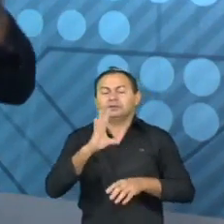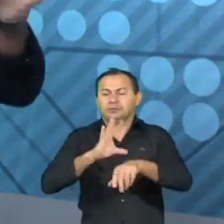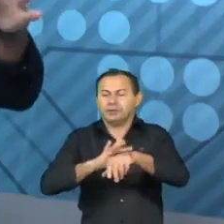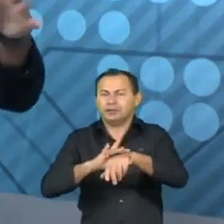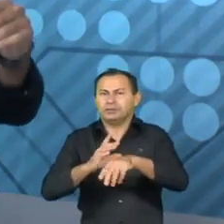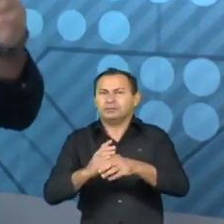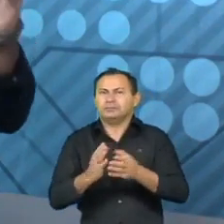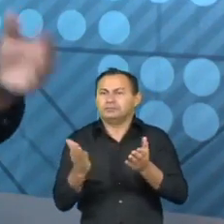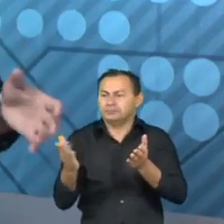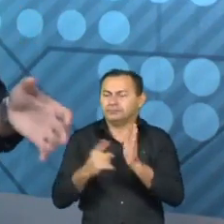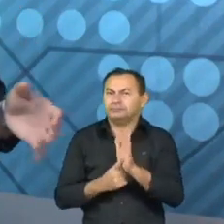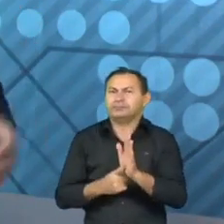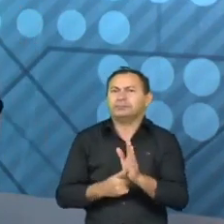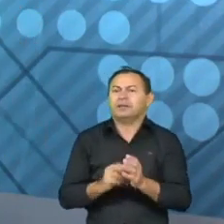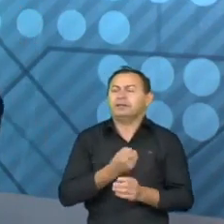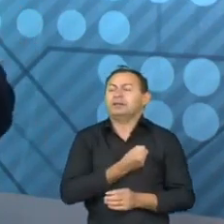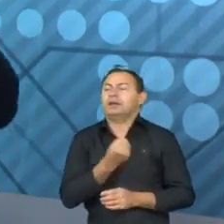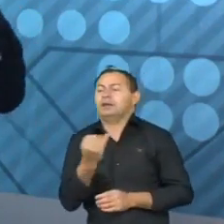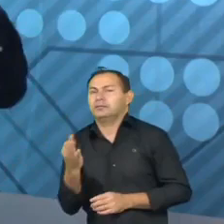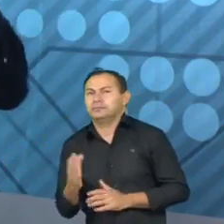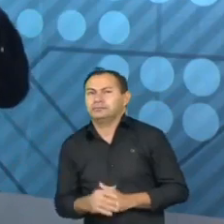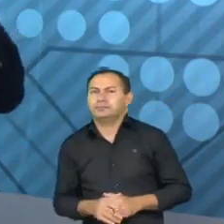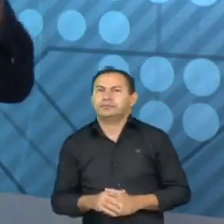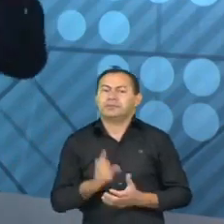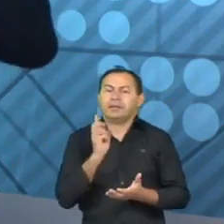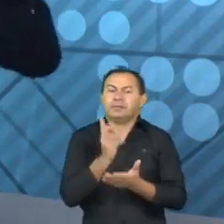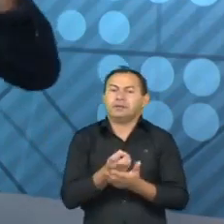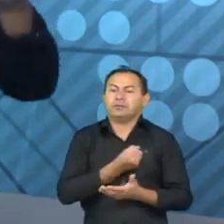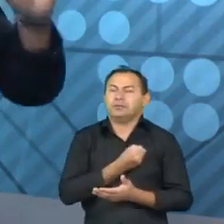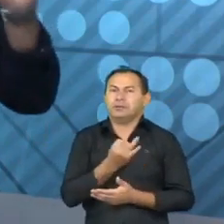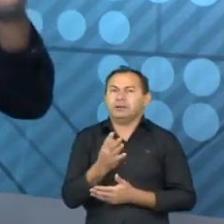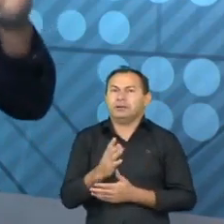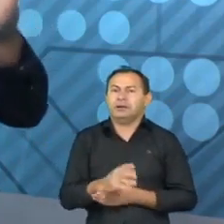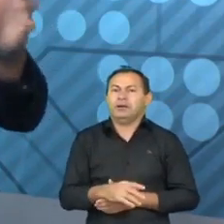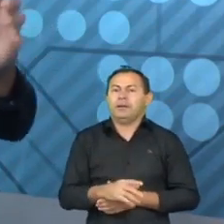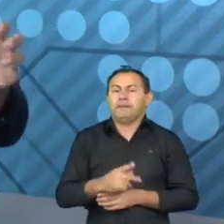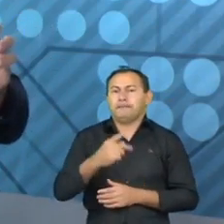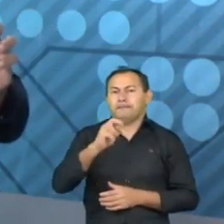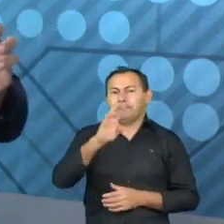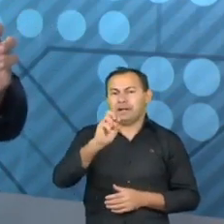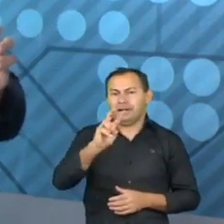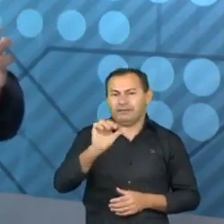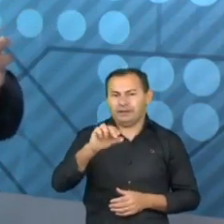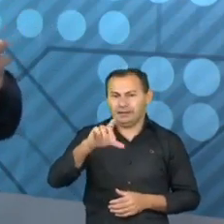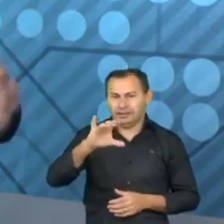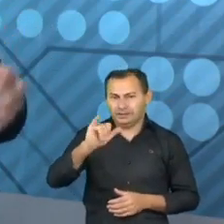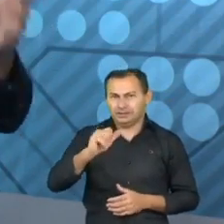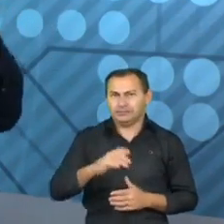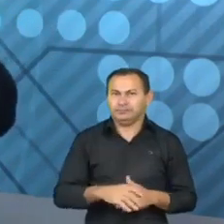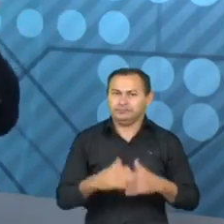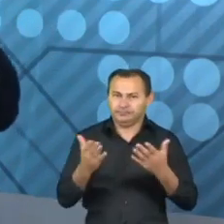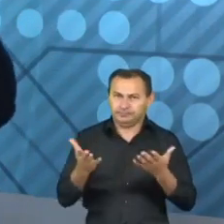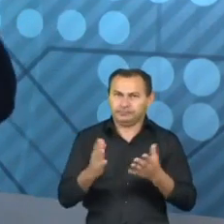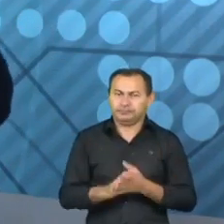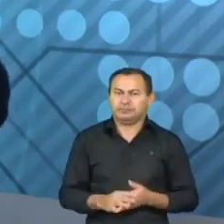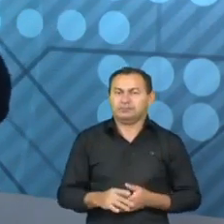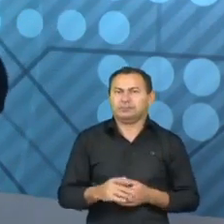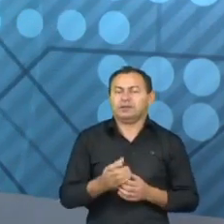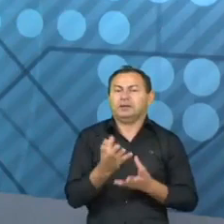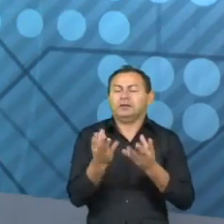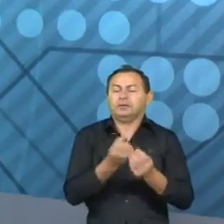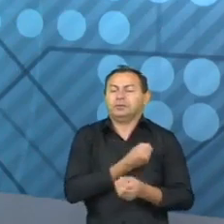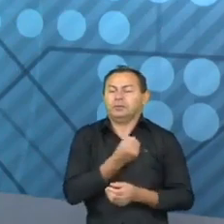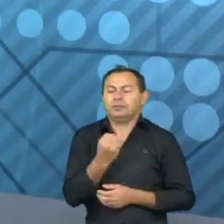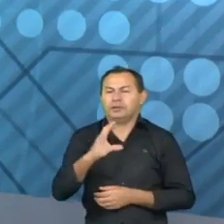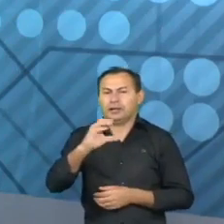ó, pá, é tanto. Então, isso é um número de prevalência. Tá? É uma prevalência, é um número